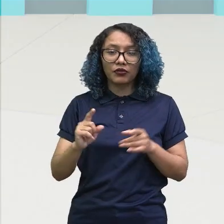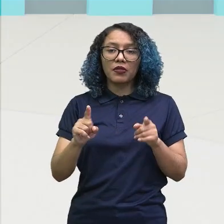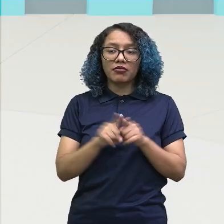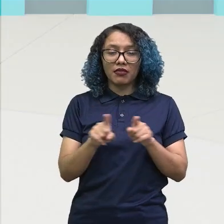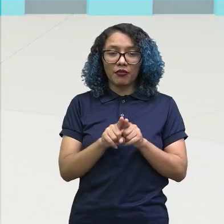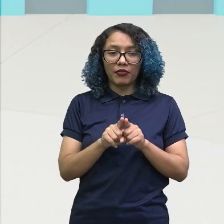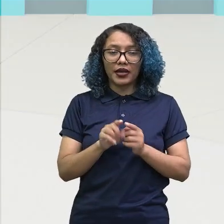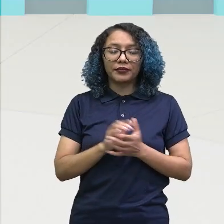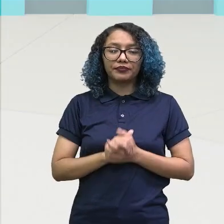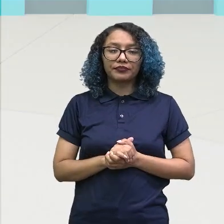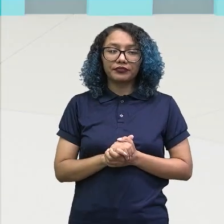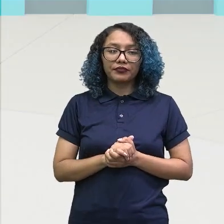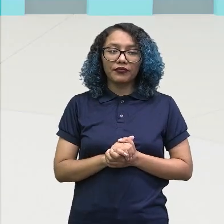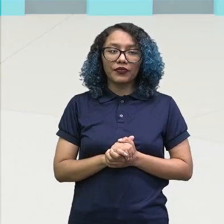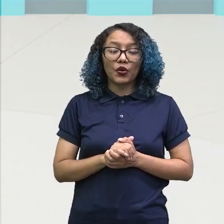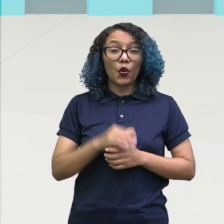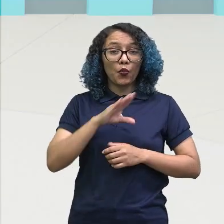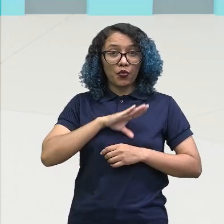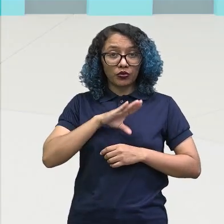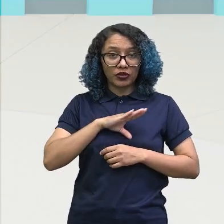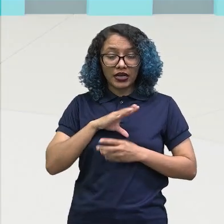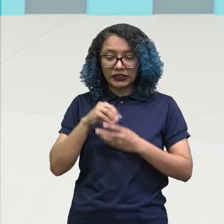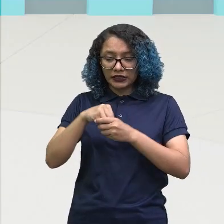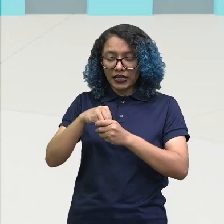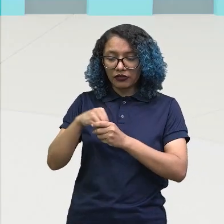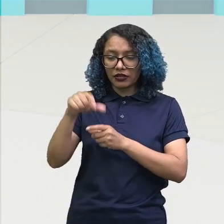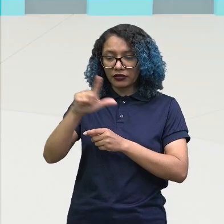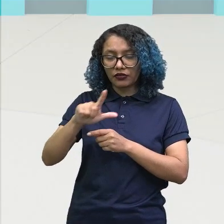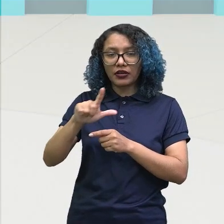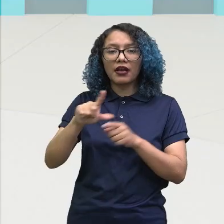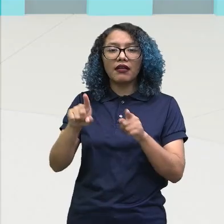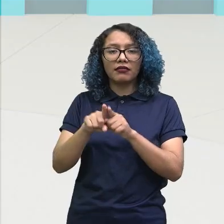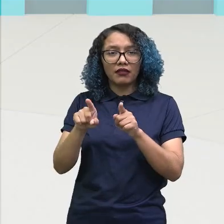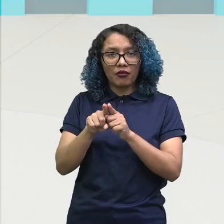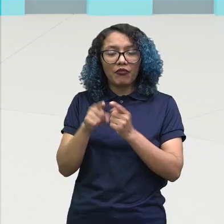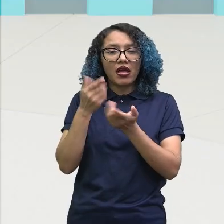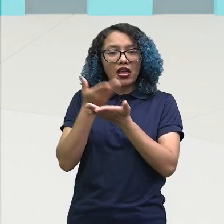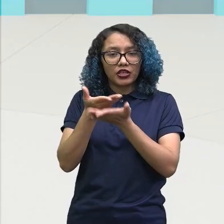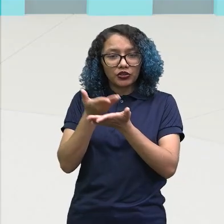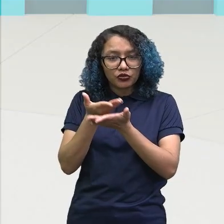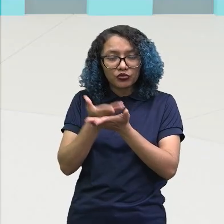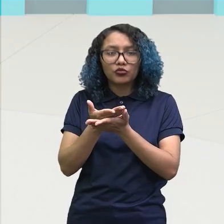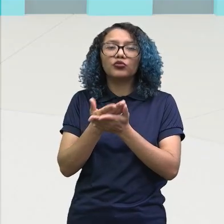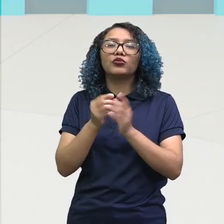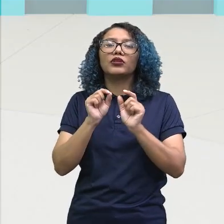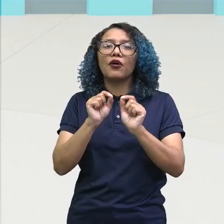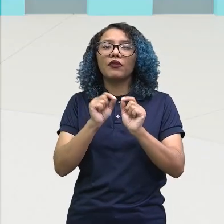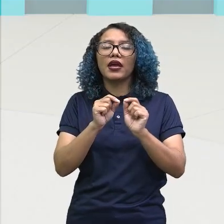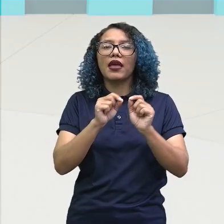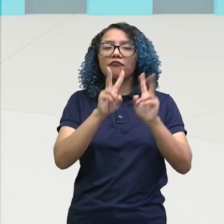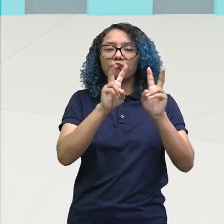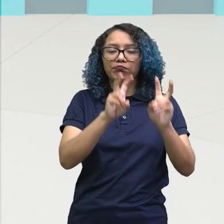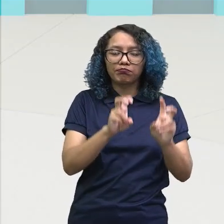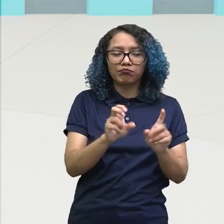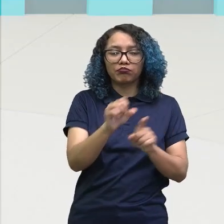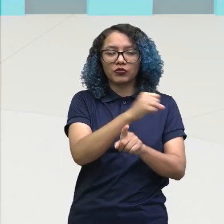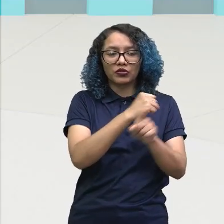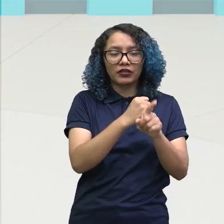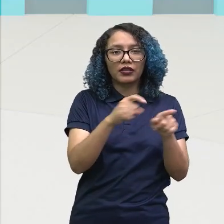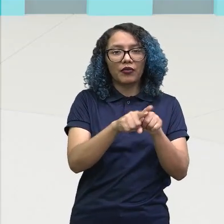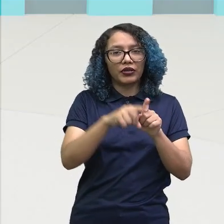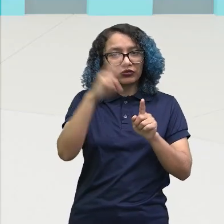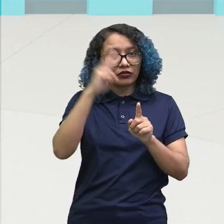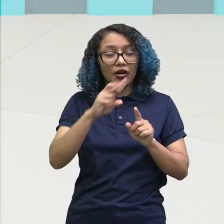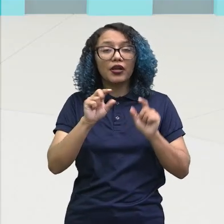língua portuguesa, no que tange à literatura, vai estudar processos da sociologia, da história, para entender as